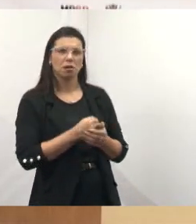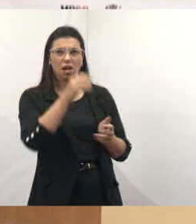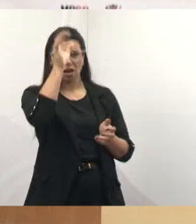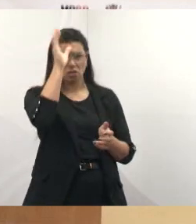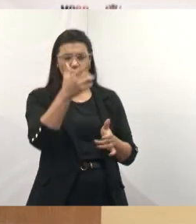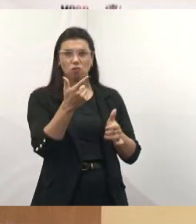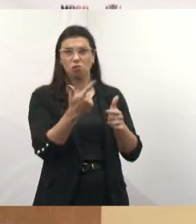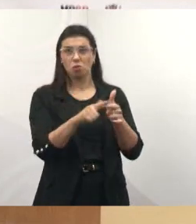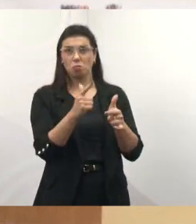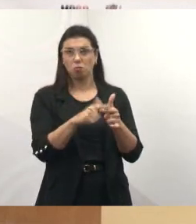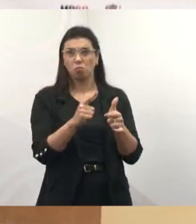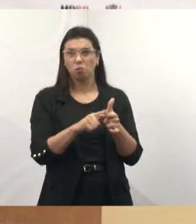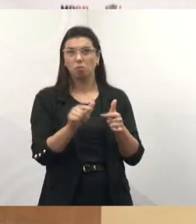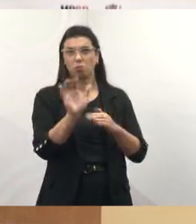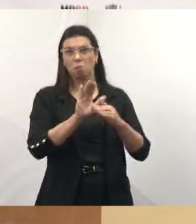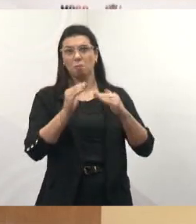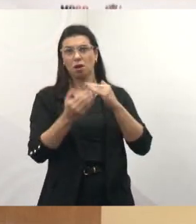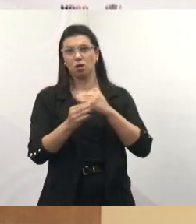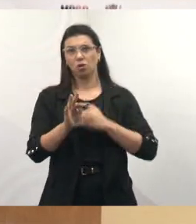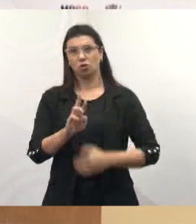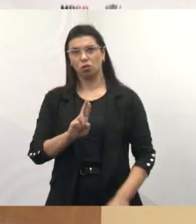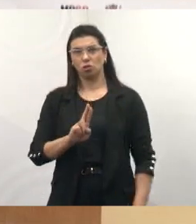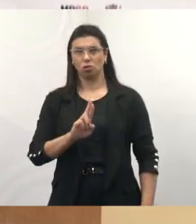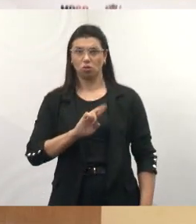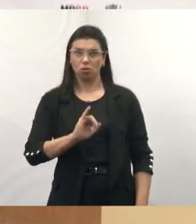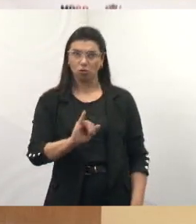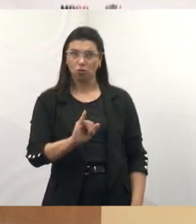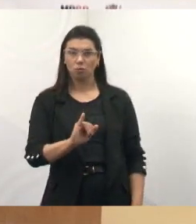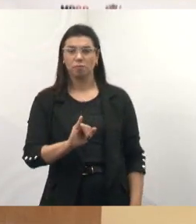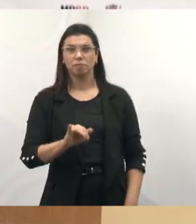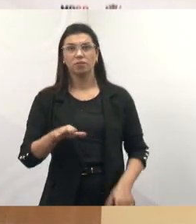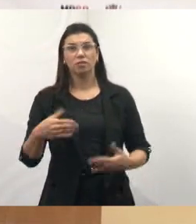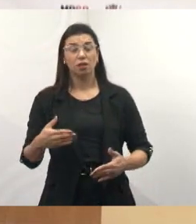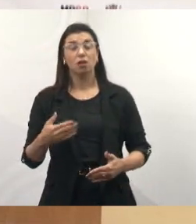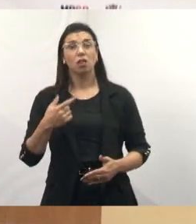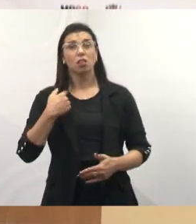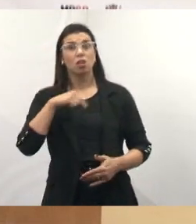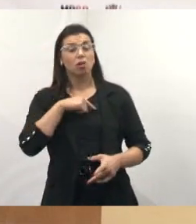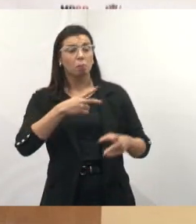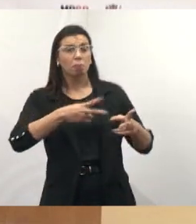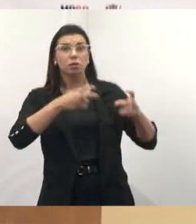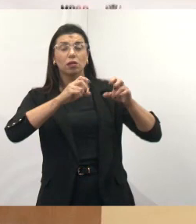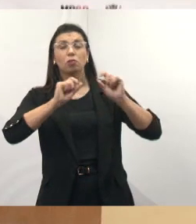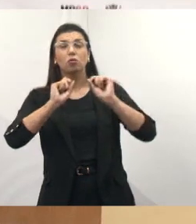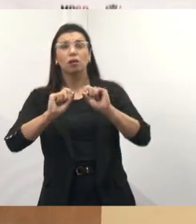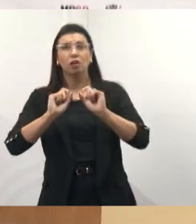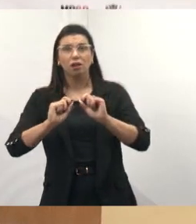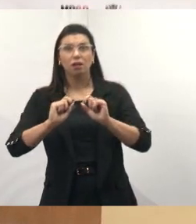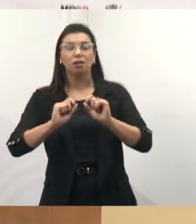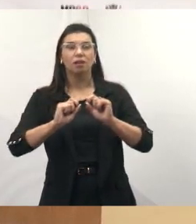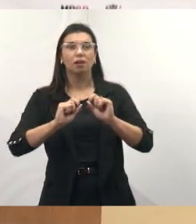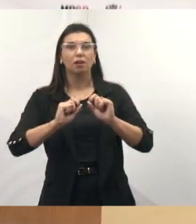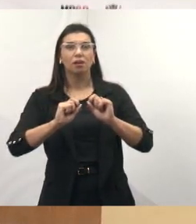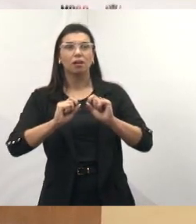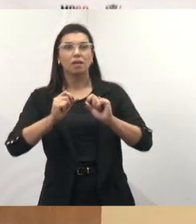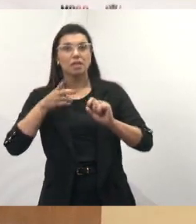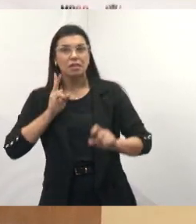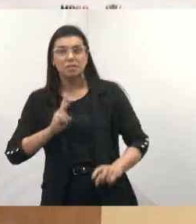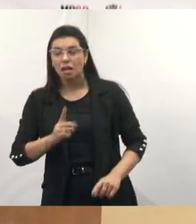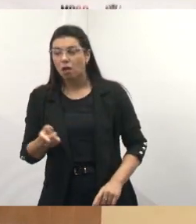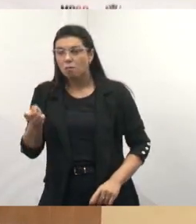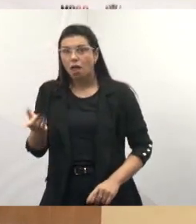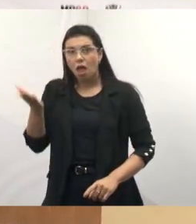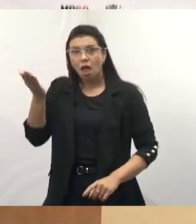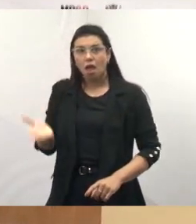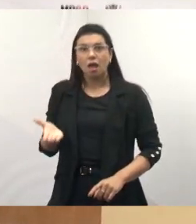do Turi. Então, são obras que a gente percebe que são pensadas em pessoas, né? Pensada em